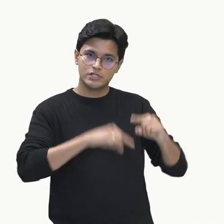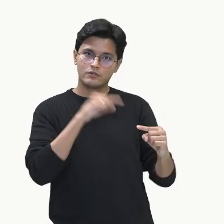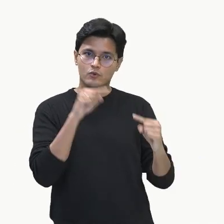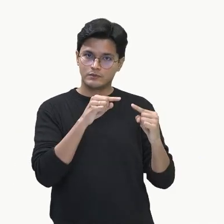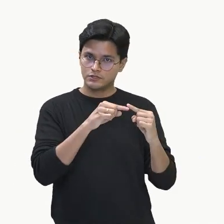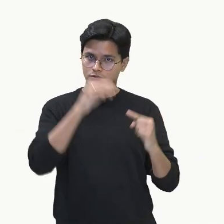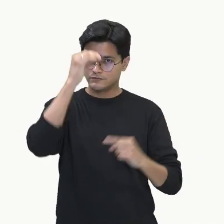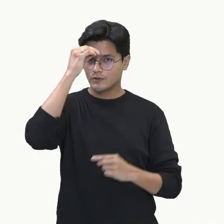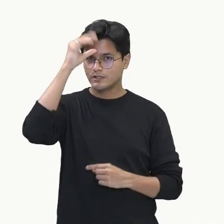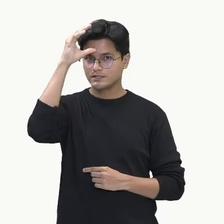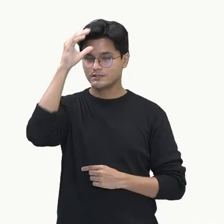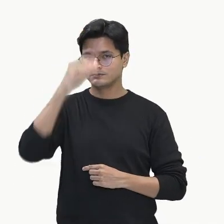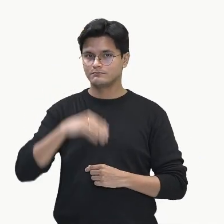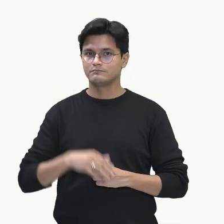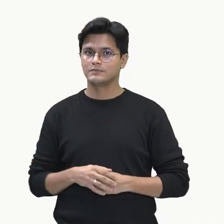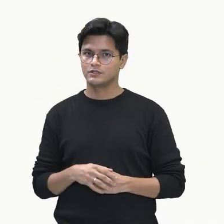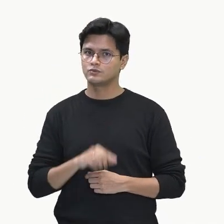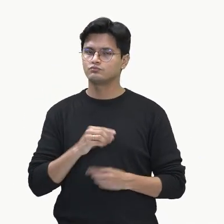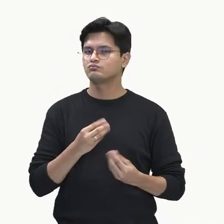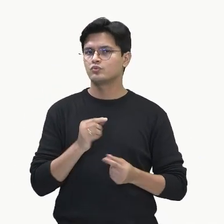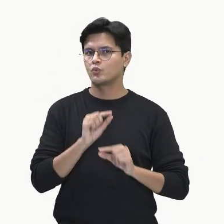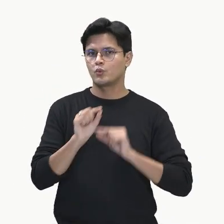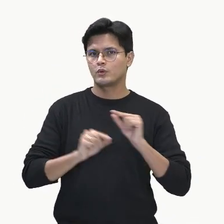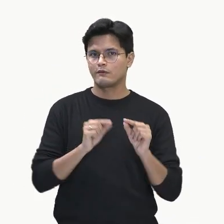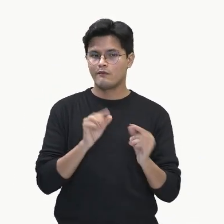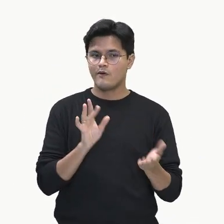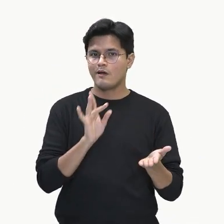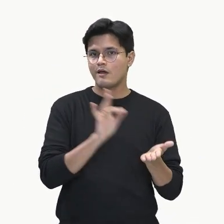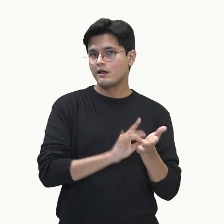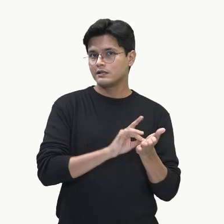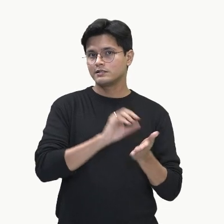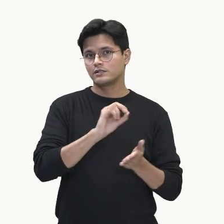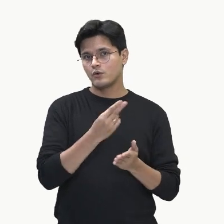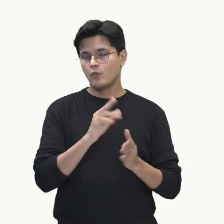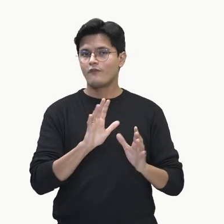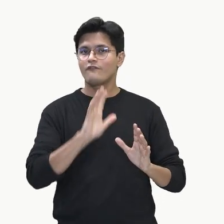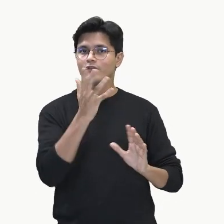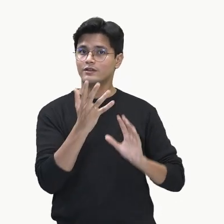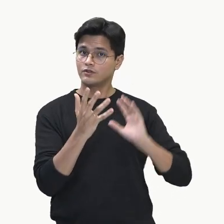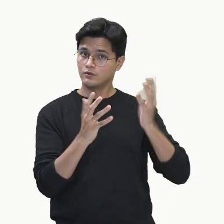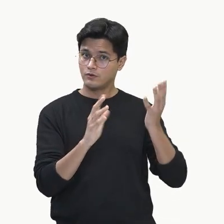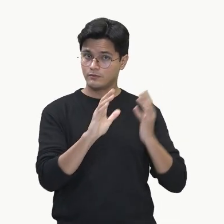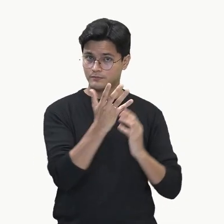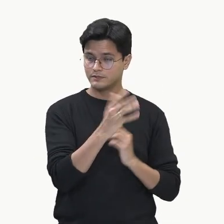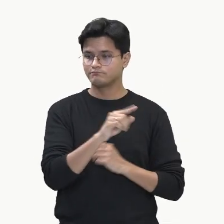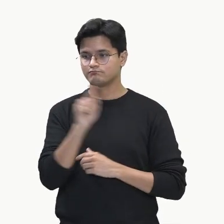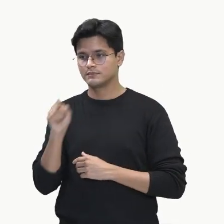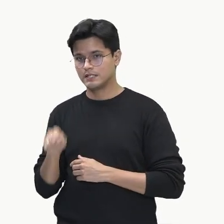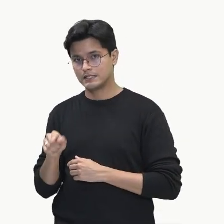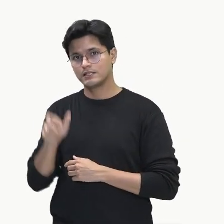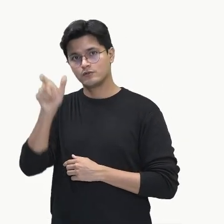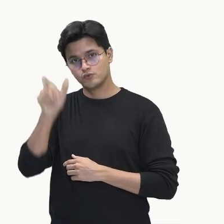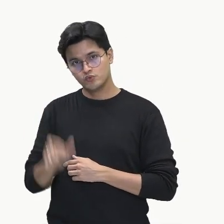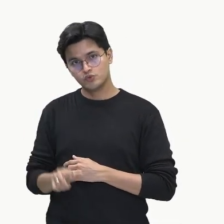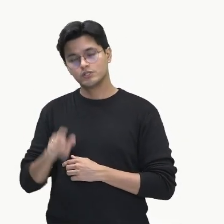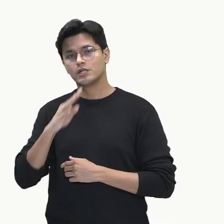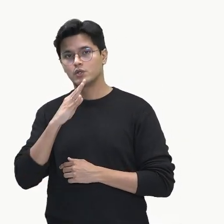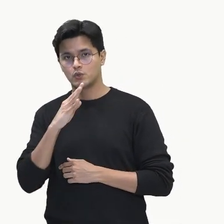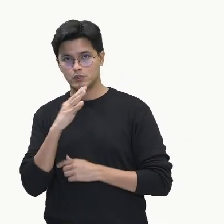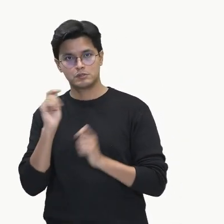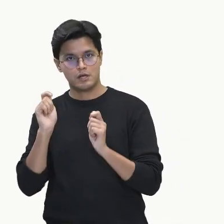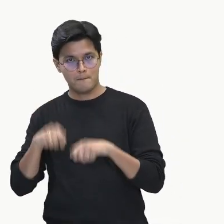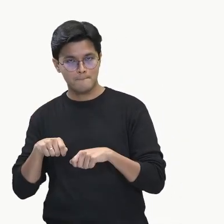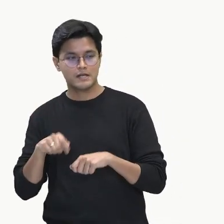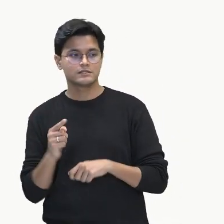ou seja, a realidade e os fenômenos. Então, de um lado está o quê? Aquele sujeito que conhece, e do outro lado